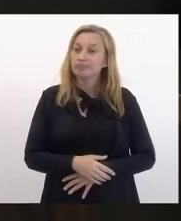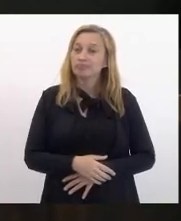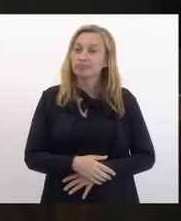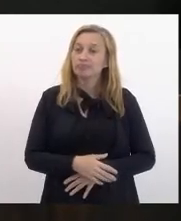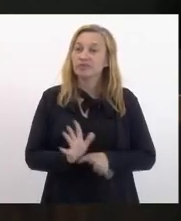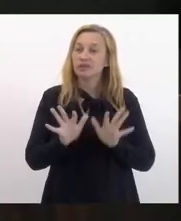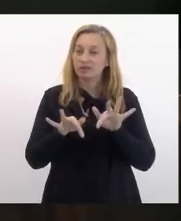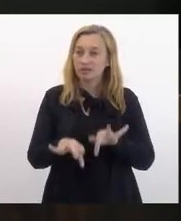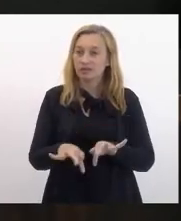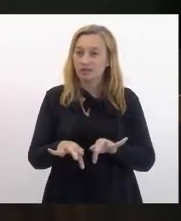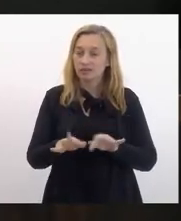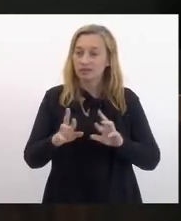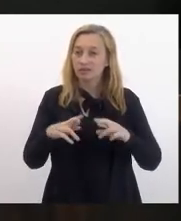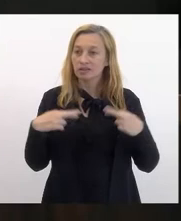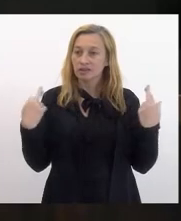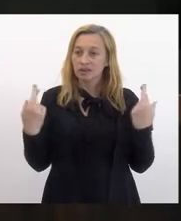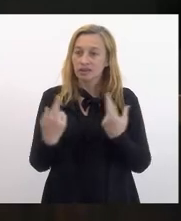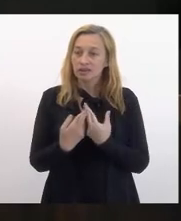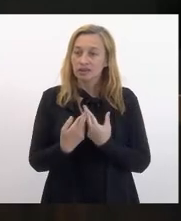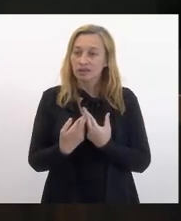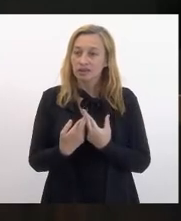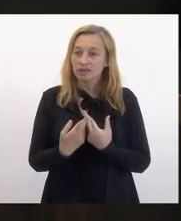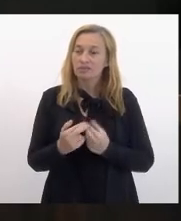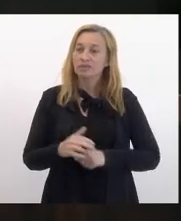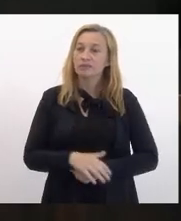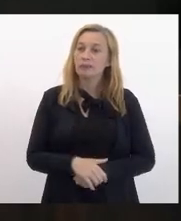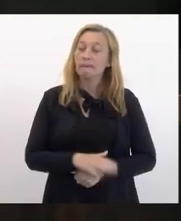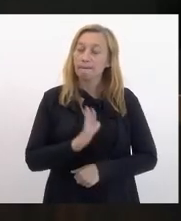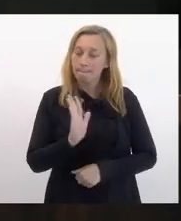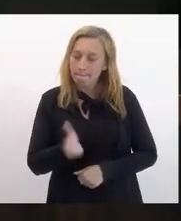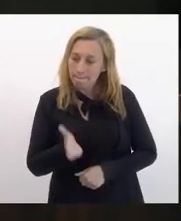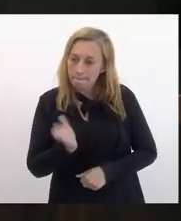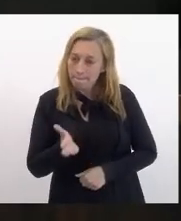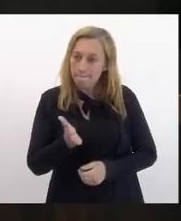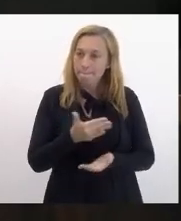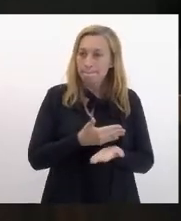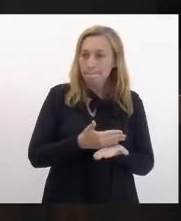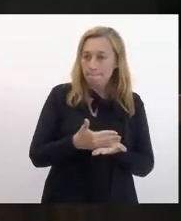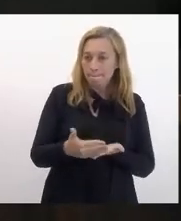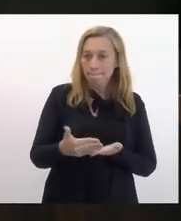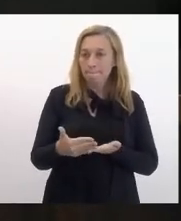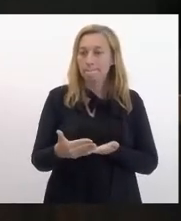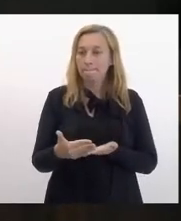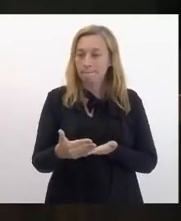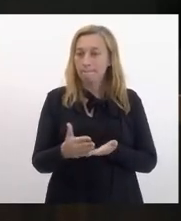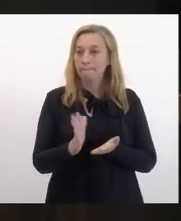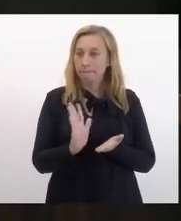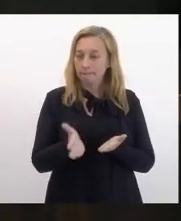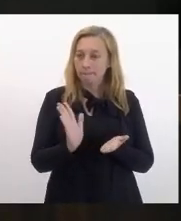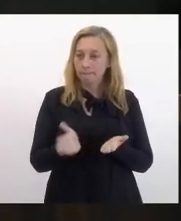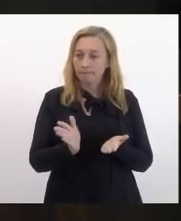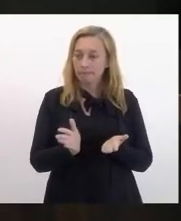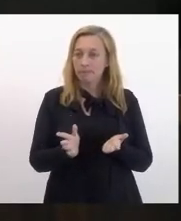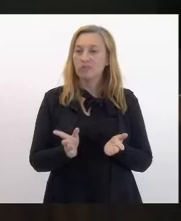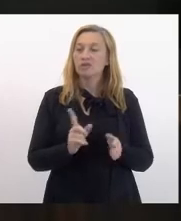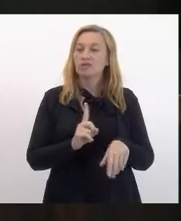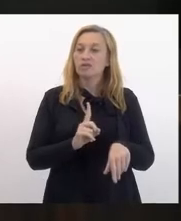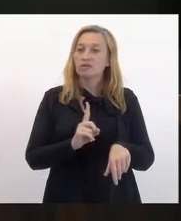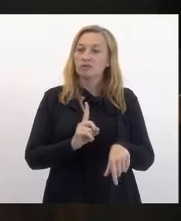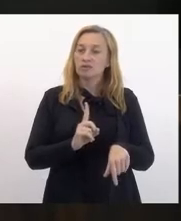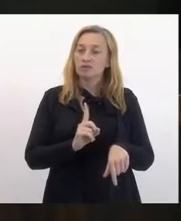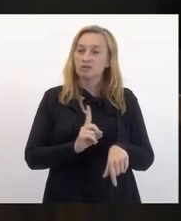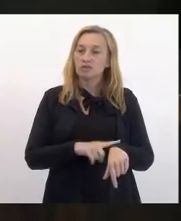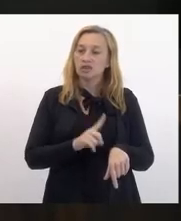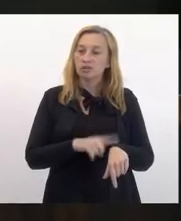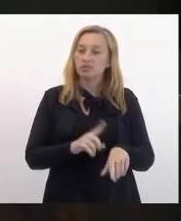declarar encerrada a nossa sessão e já adentrar com o expediente final, chamando